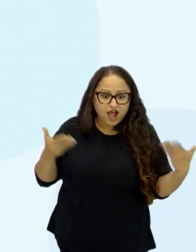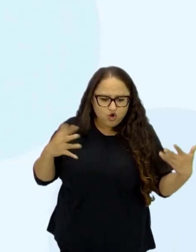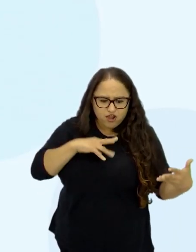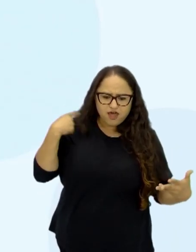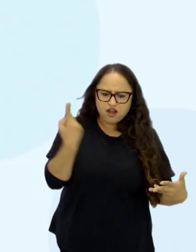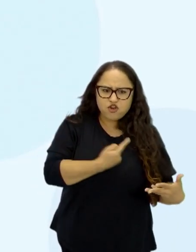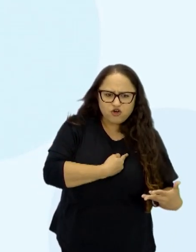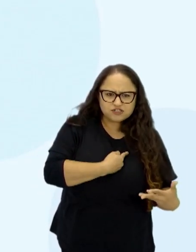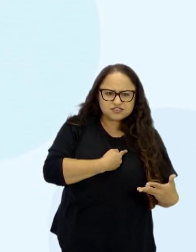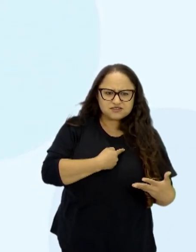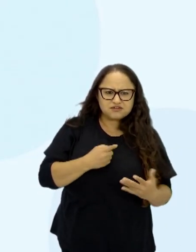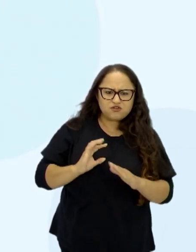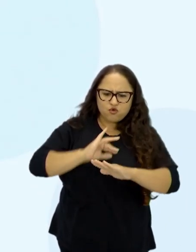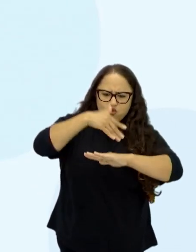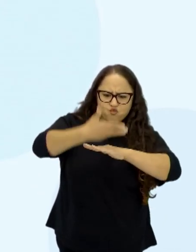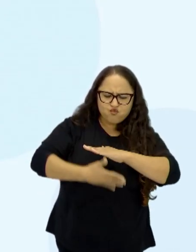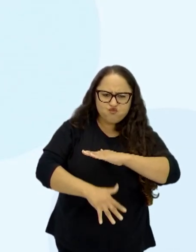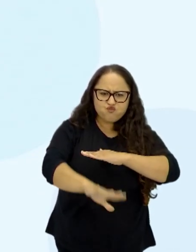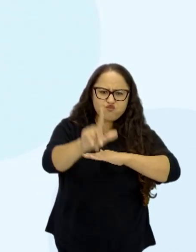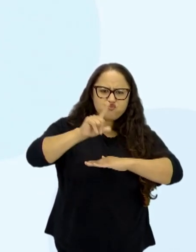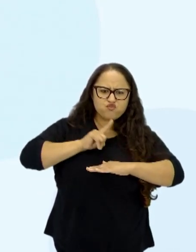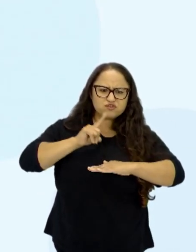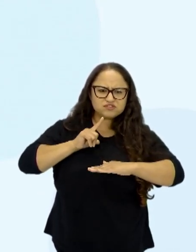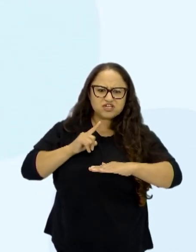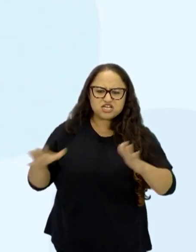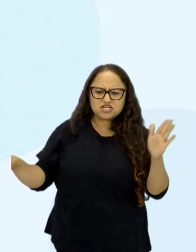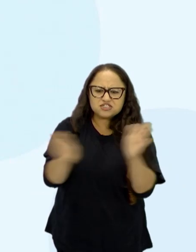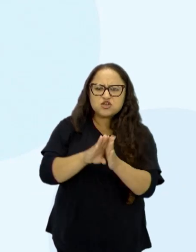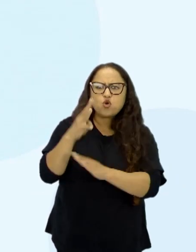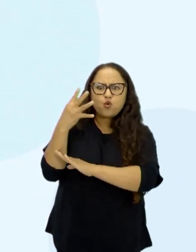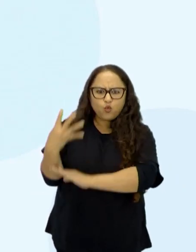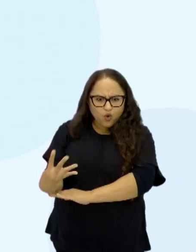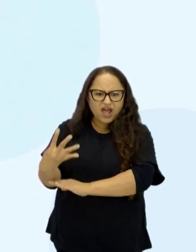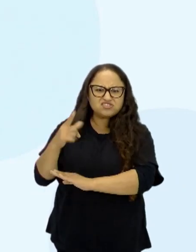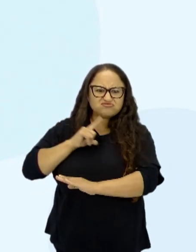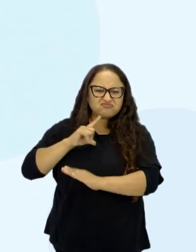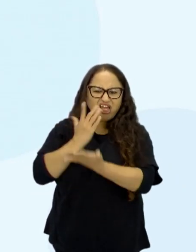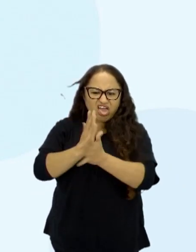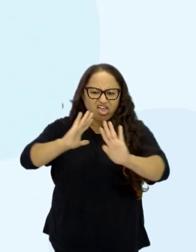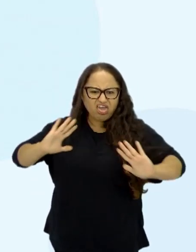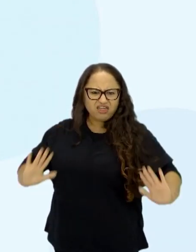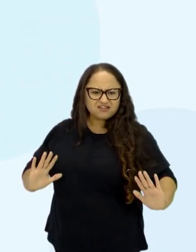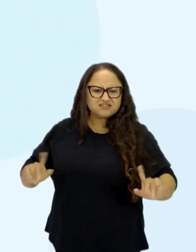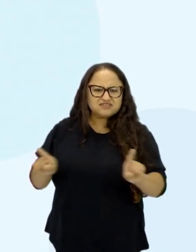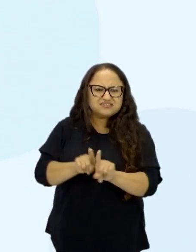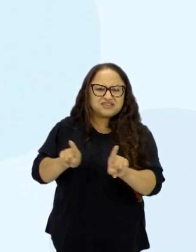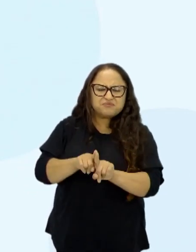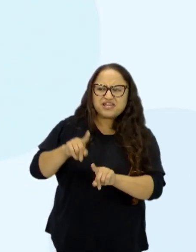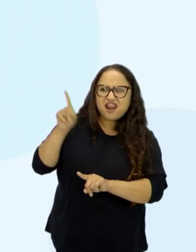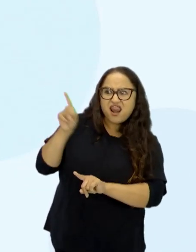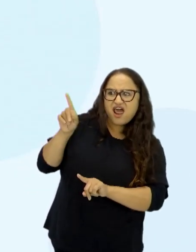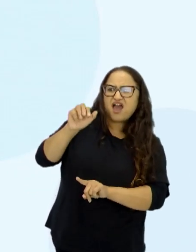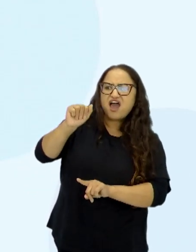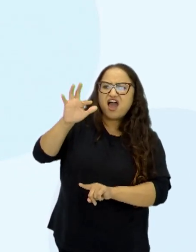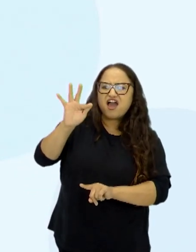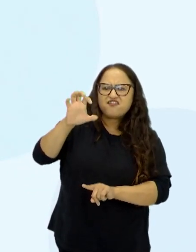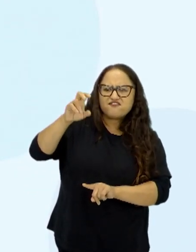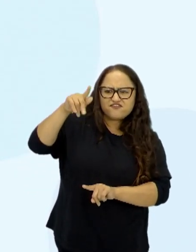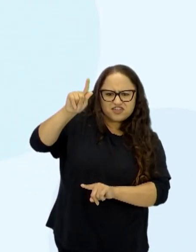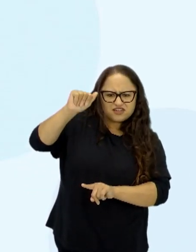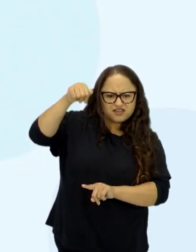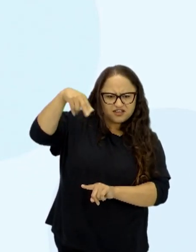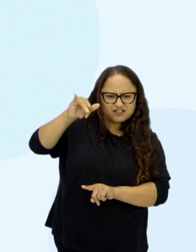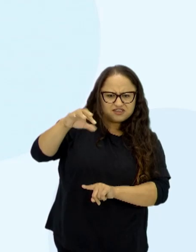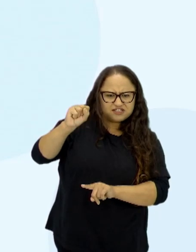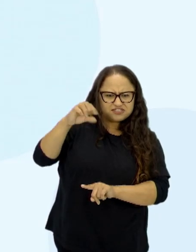nós? Furacão ETA chegou na categoria 4 e houve destruição. Logo ali no Afeganistão, todos mal estão. O